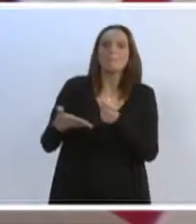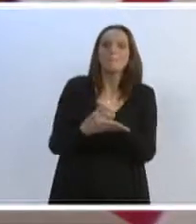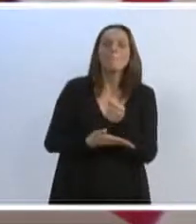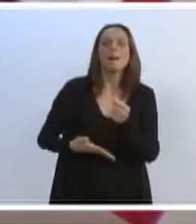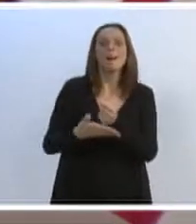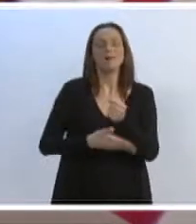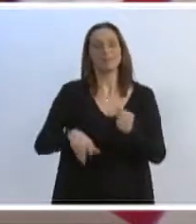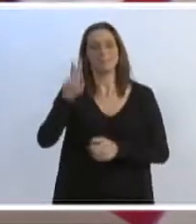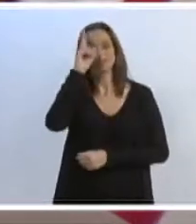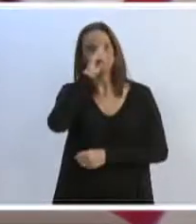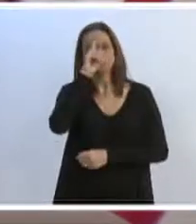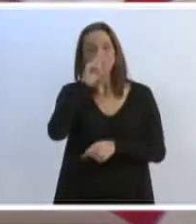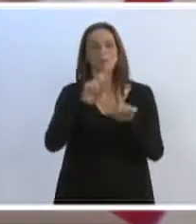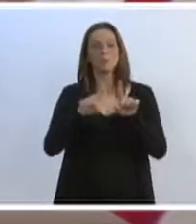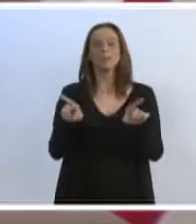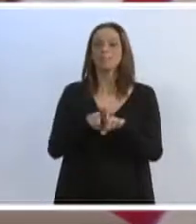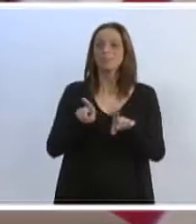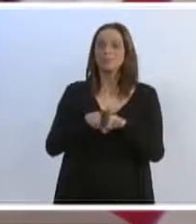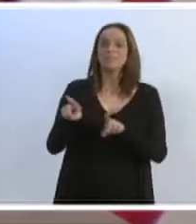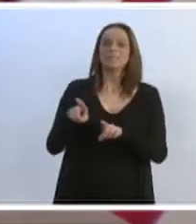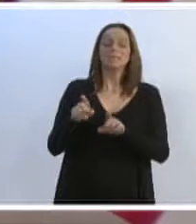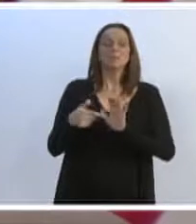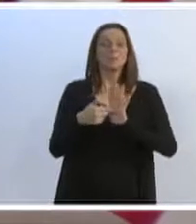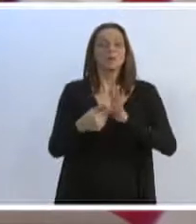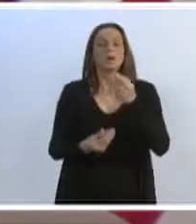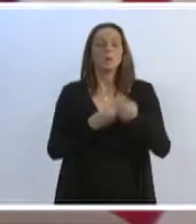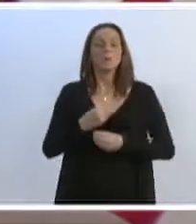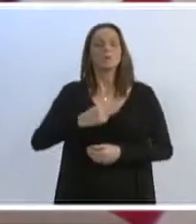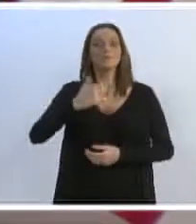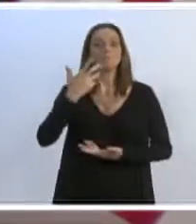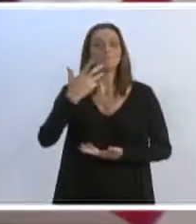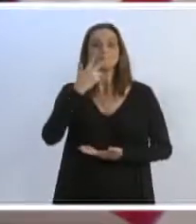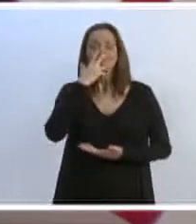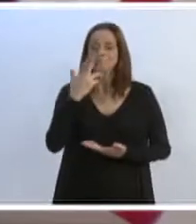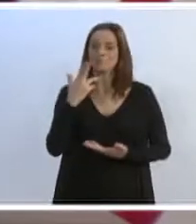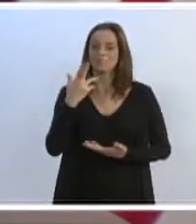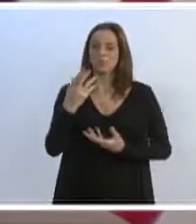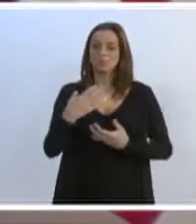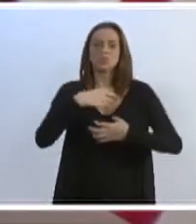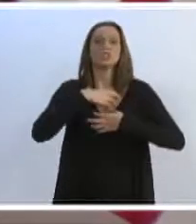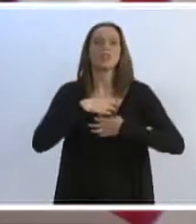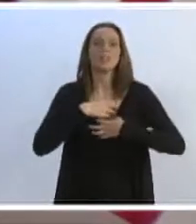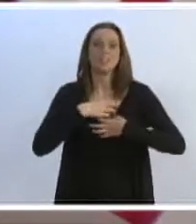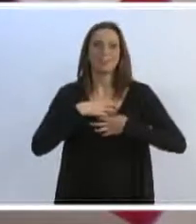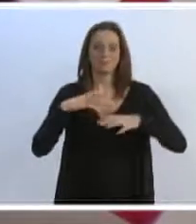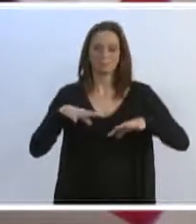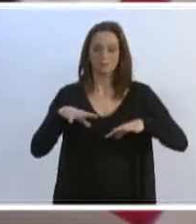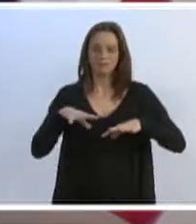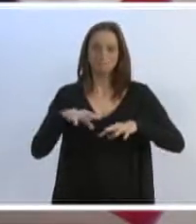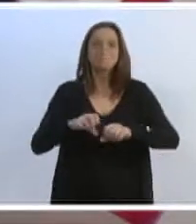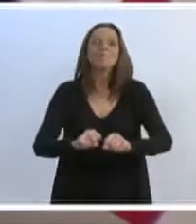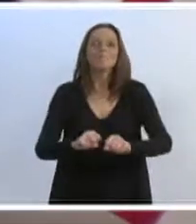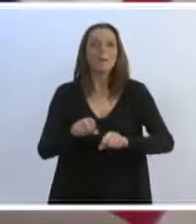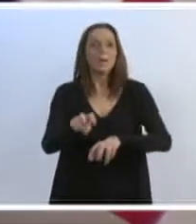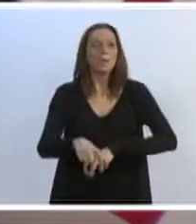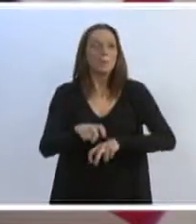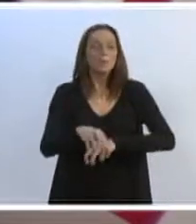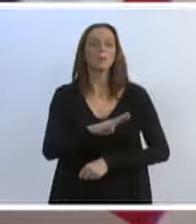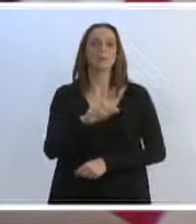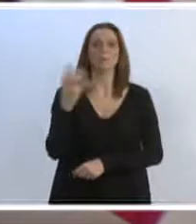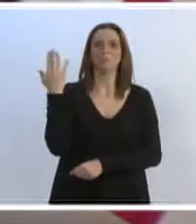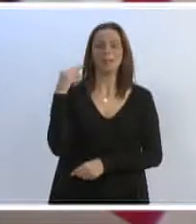continua crescendo, e como disse o Darlan aqui, que possamos celebrar muitos e muitos anos da revista Blumenau em Cadernos.